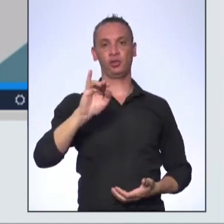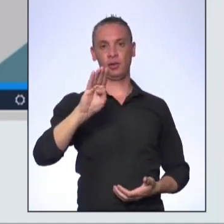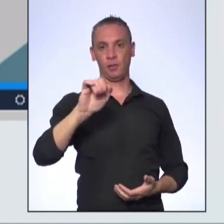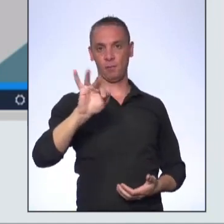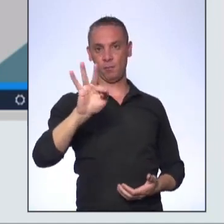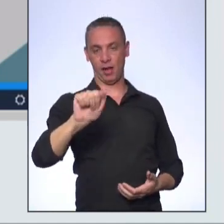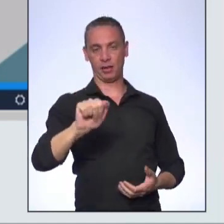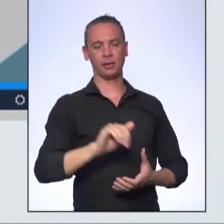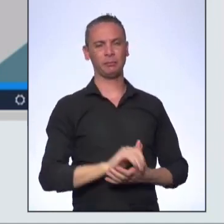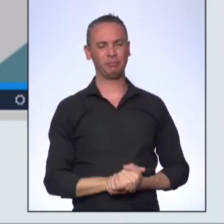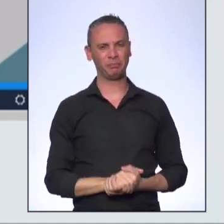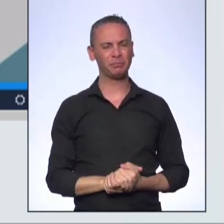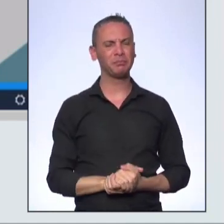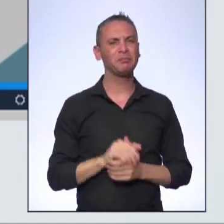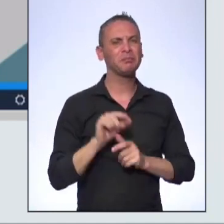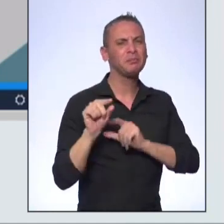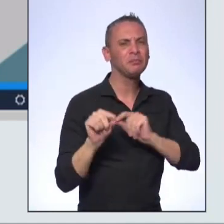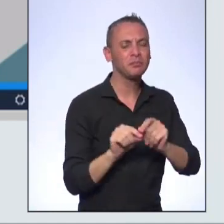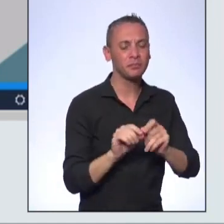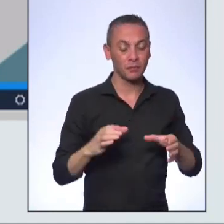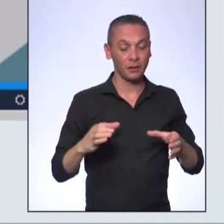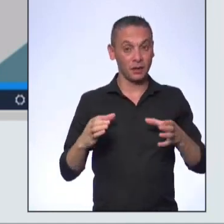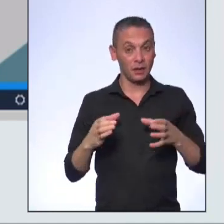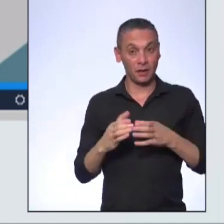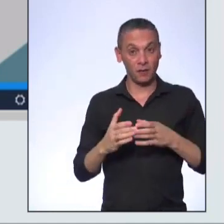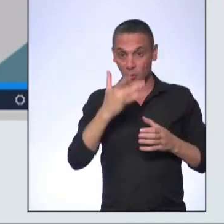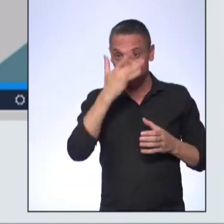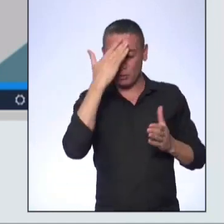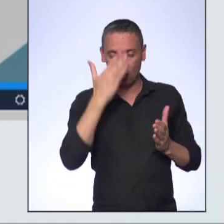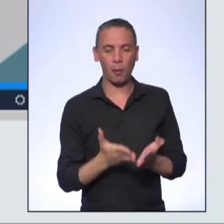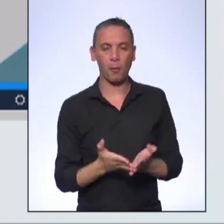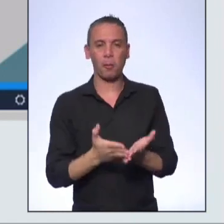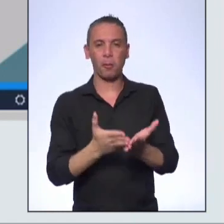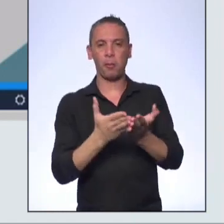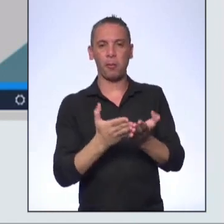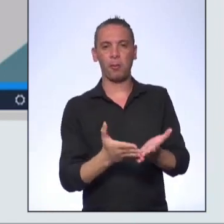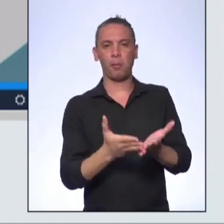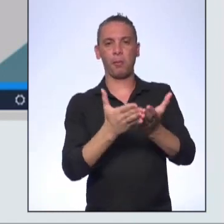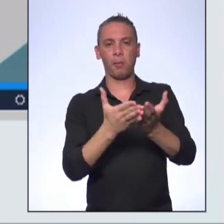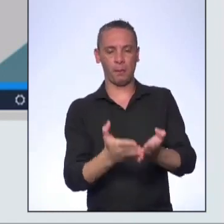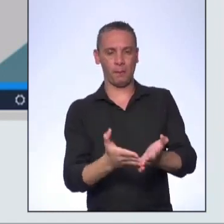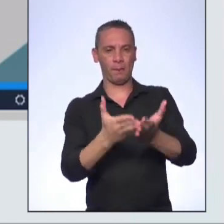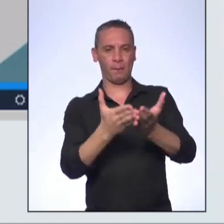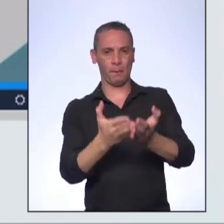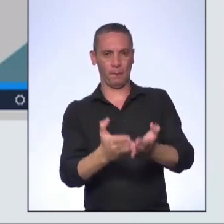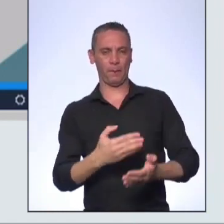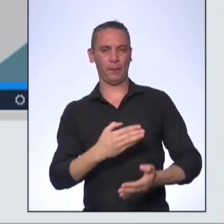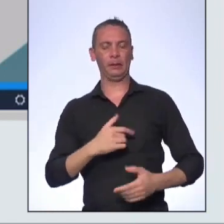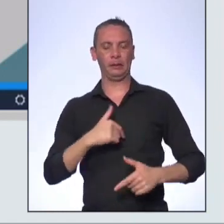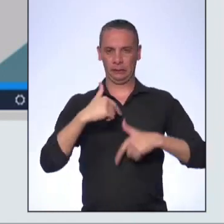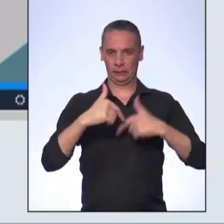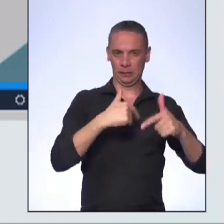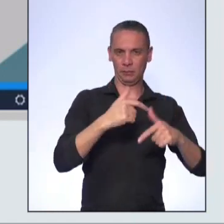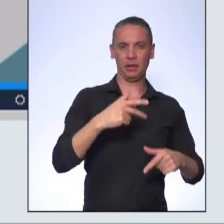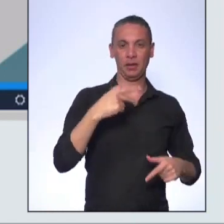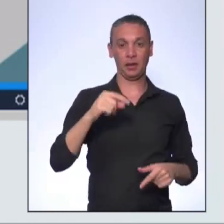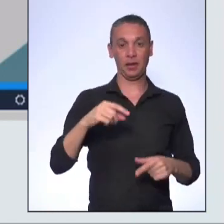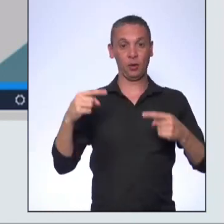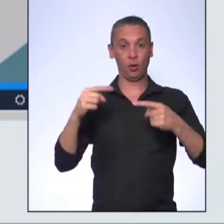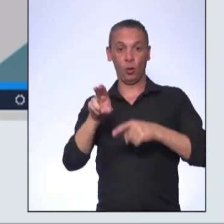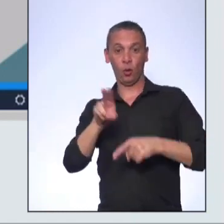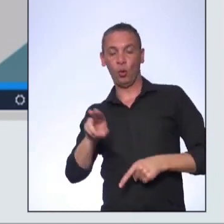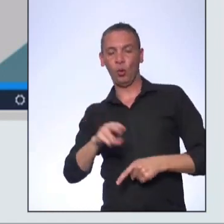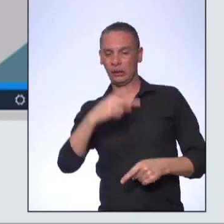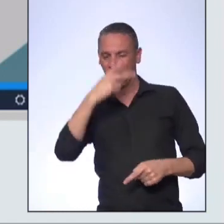Revolta da Chibata foi uma reação dos marinheiros contra o uso de castigos corporais na Marinha brasileira. É importante ressaltar